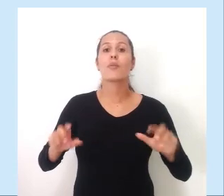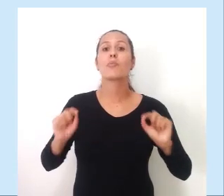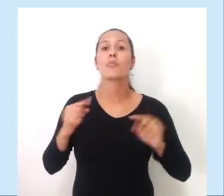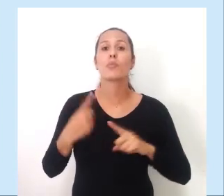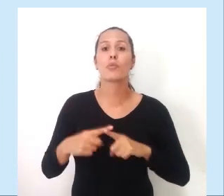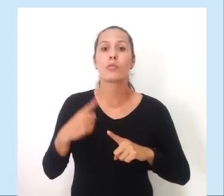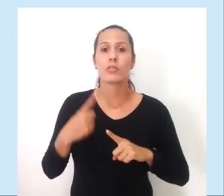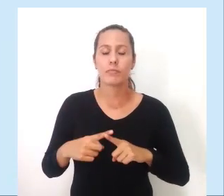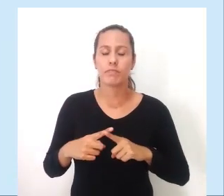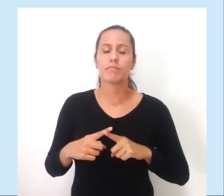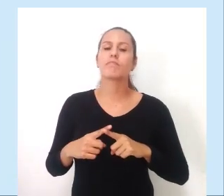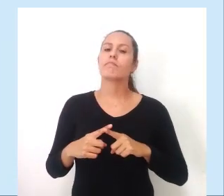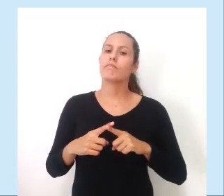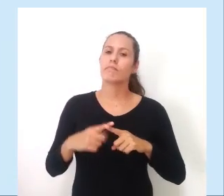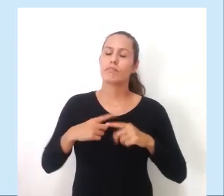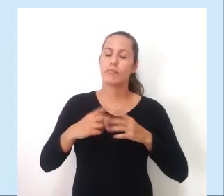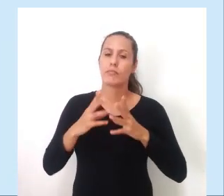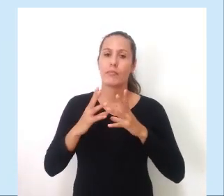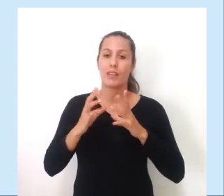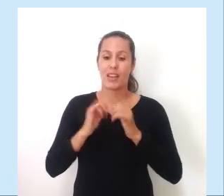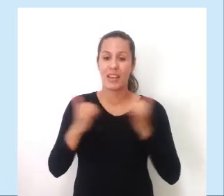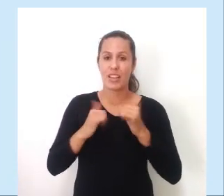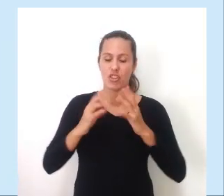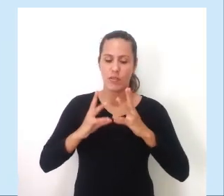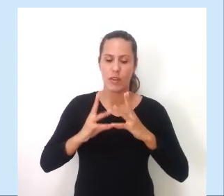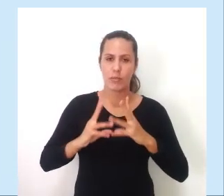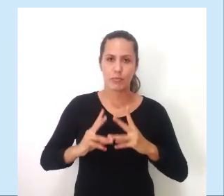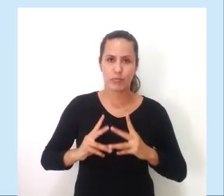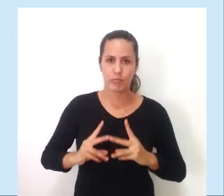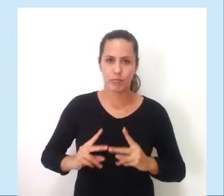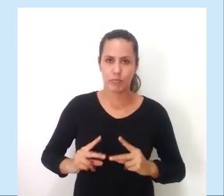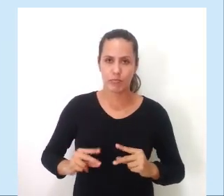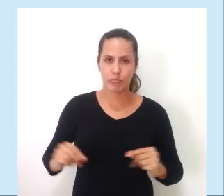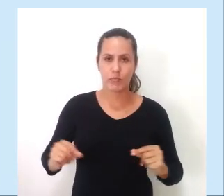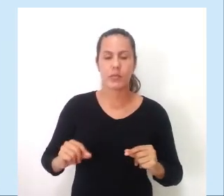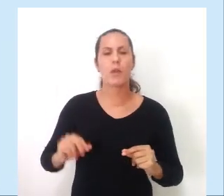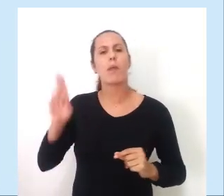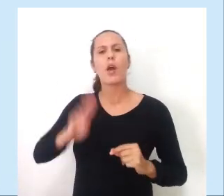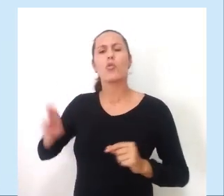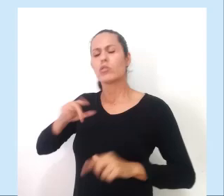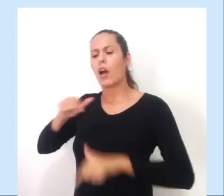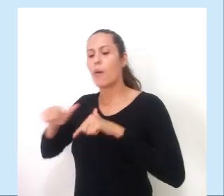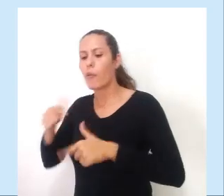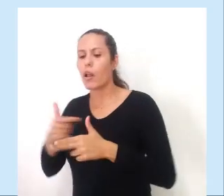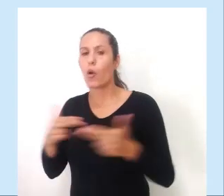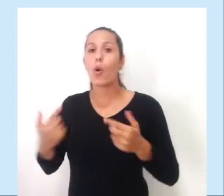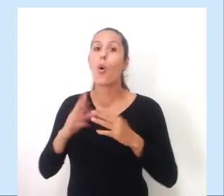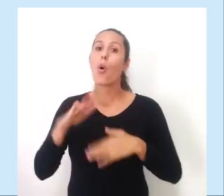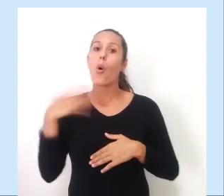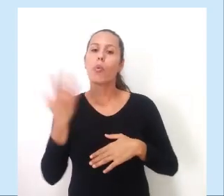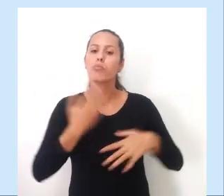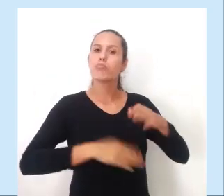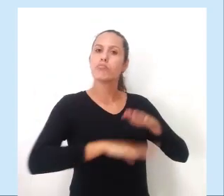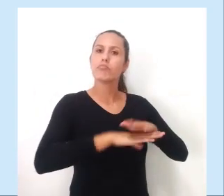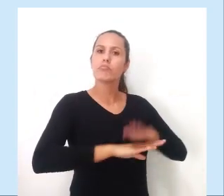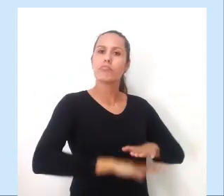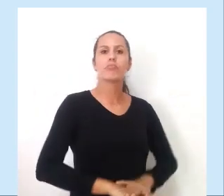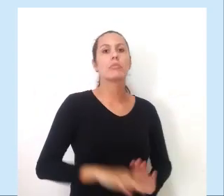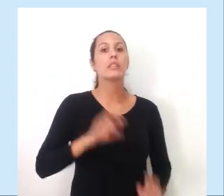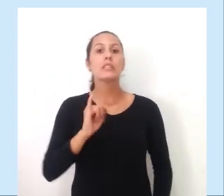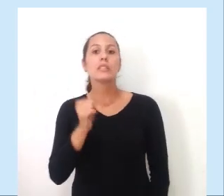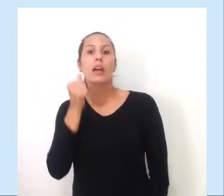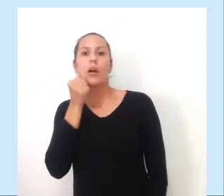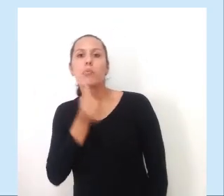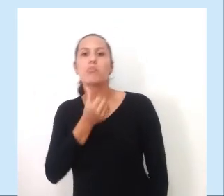Para usar em todas as atividades ou armazenar, ok? Vá que eu seja um